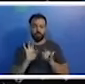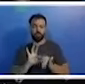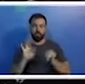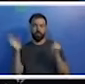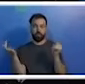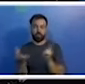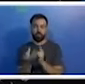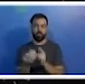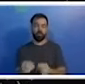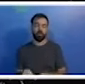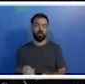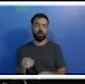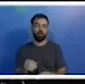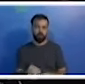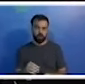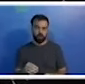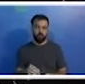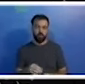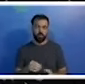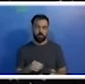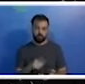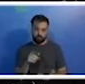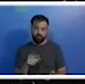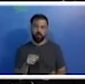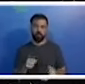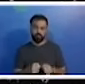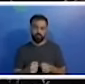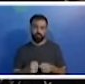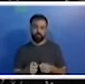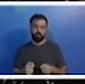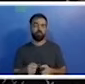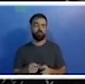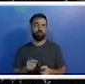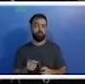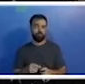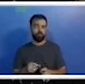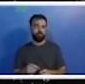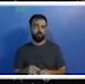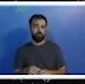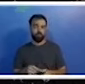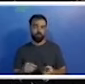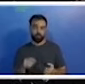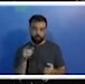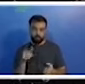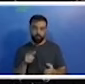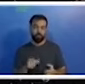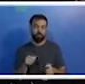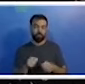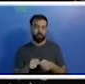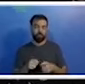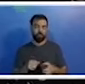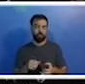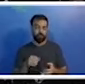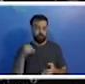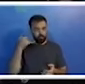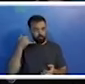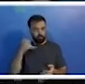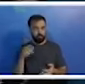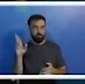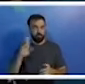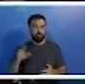escrever sem receber sem as mensagens você Conseguiram fazer e vocês fizeram seu celular de papelão bem caramba bastante